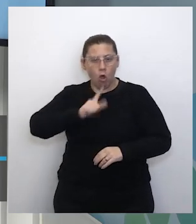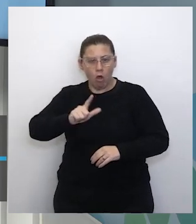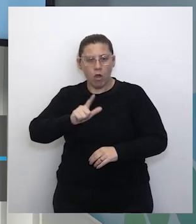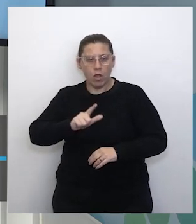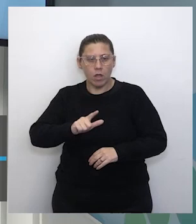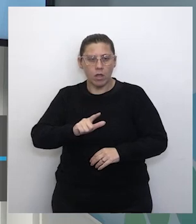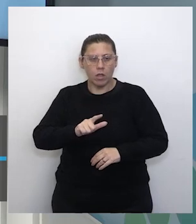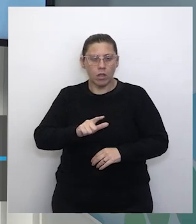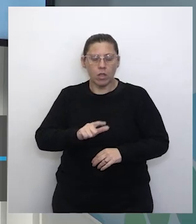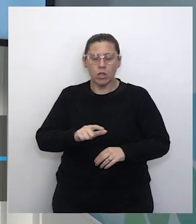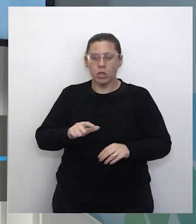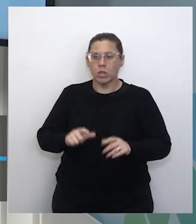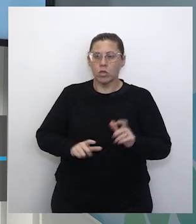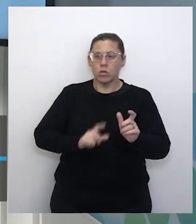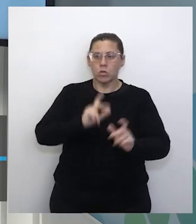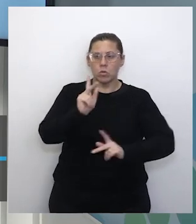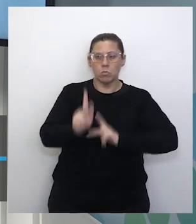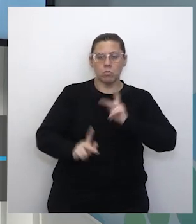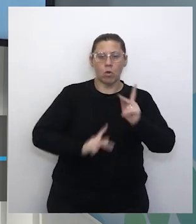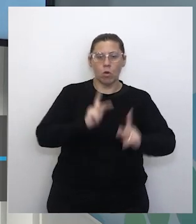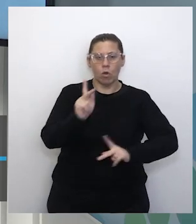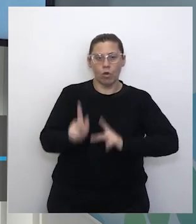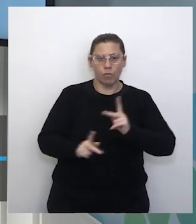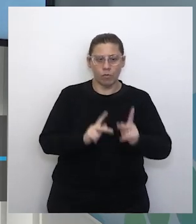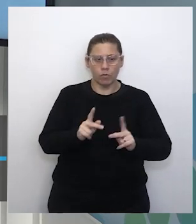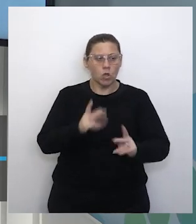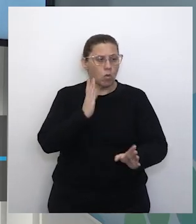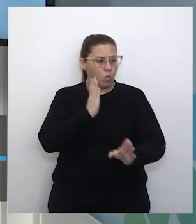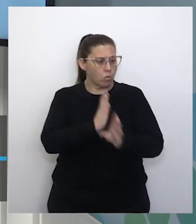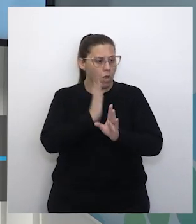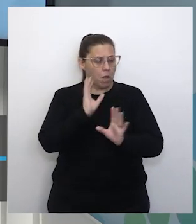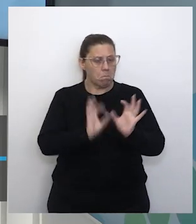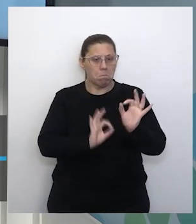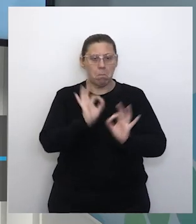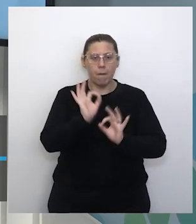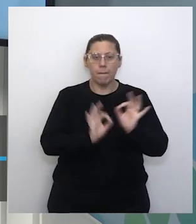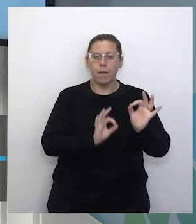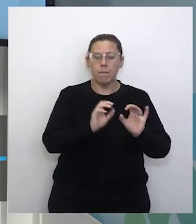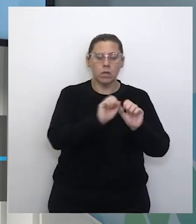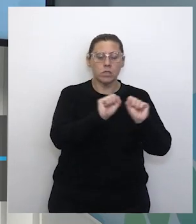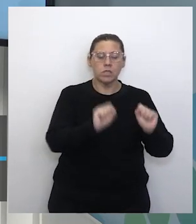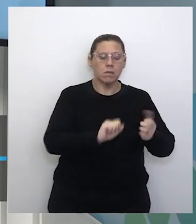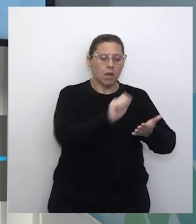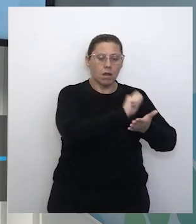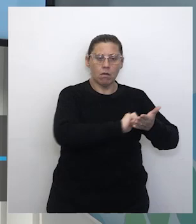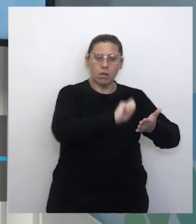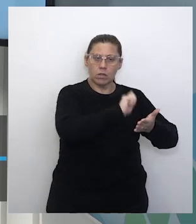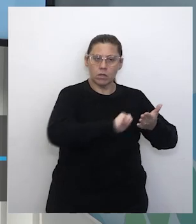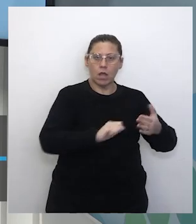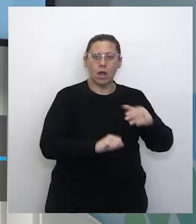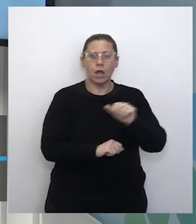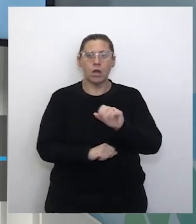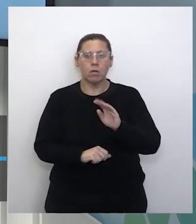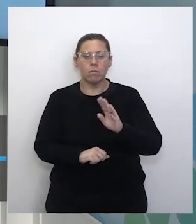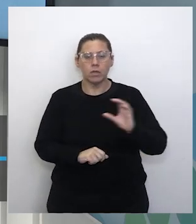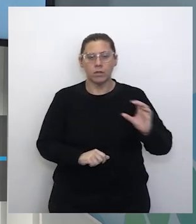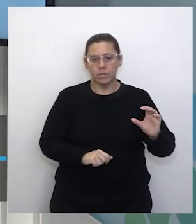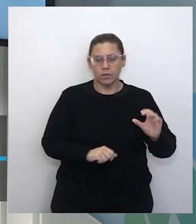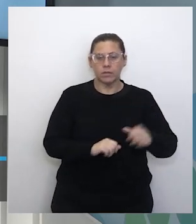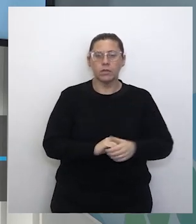povo fenício, os povos fenícios descobrem, criam um primeiro sistema de escrita alfabética,